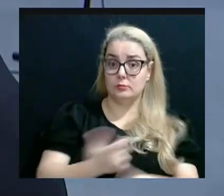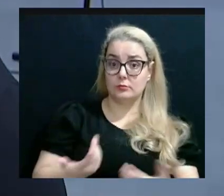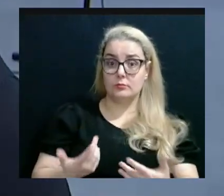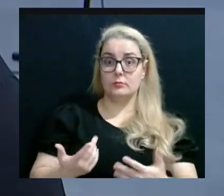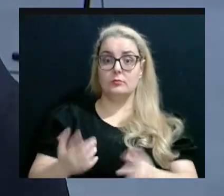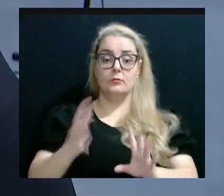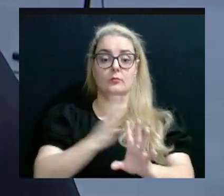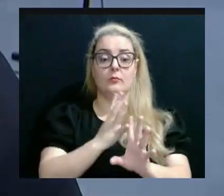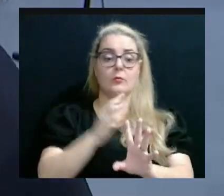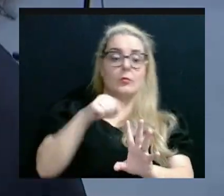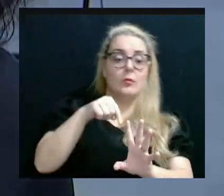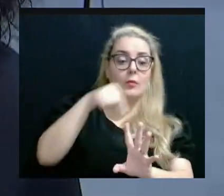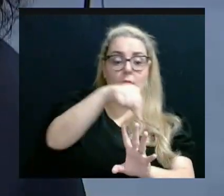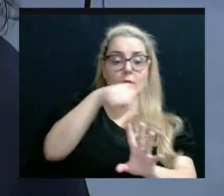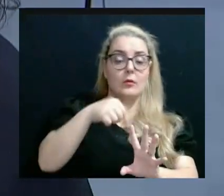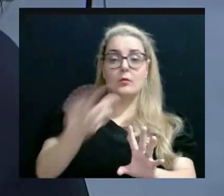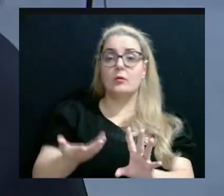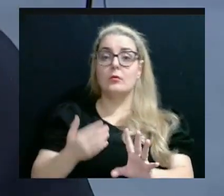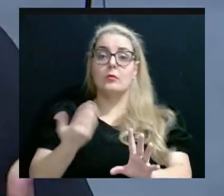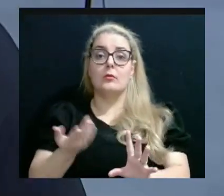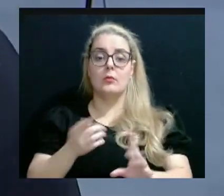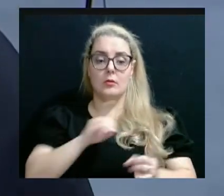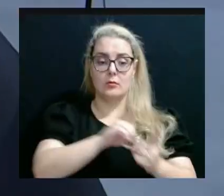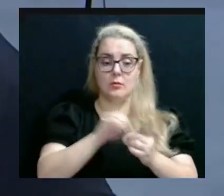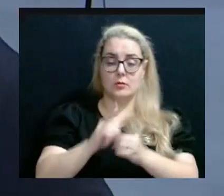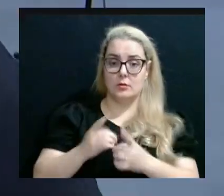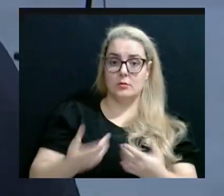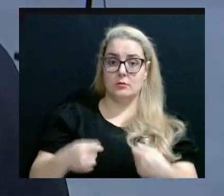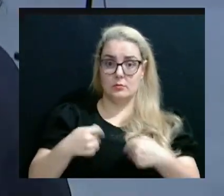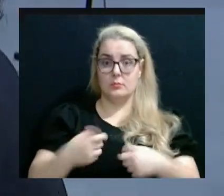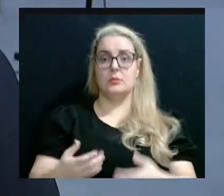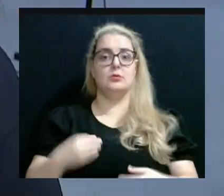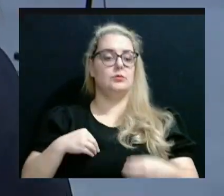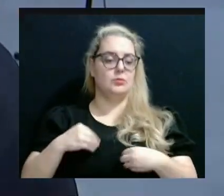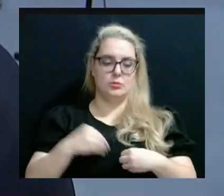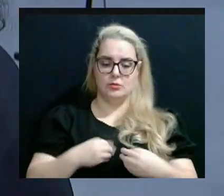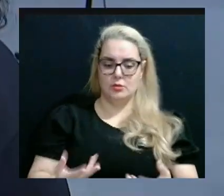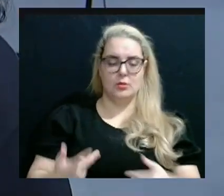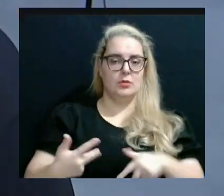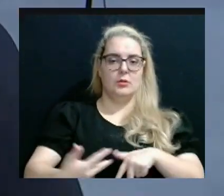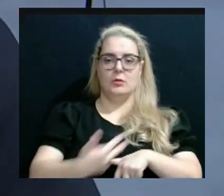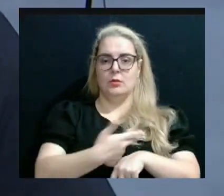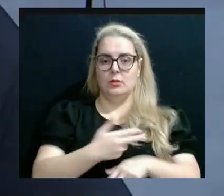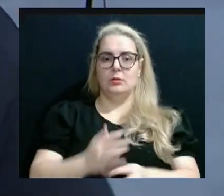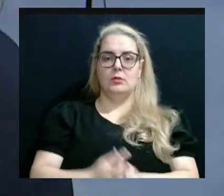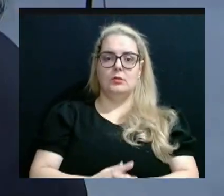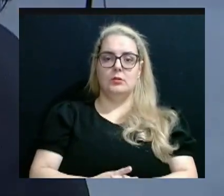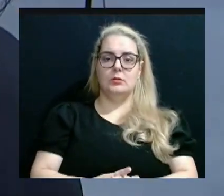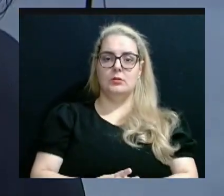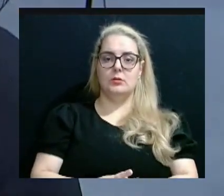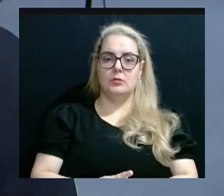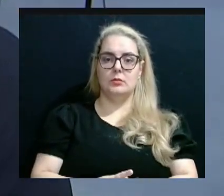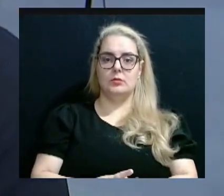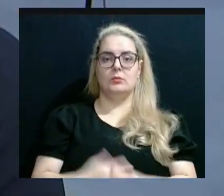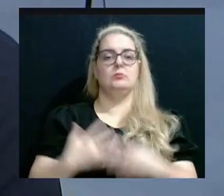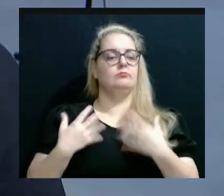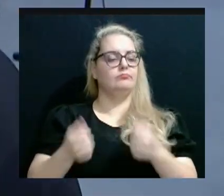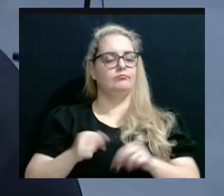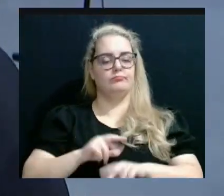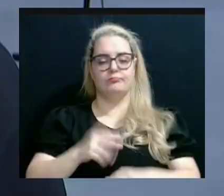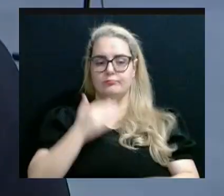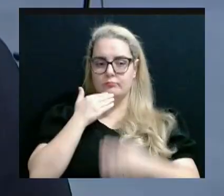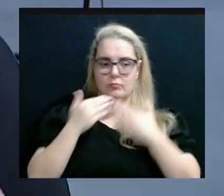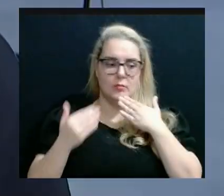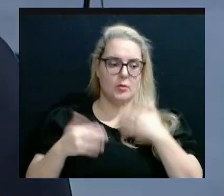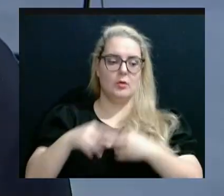está, qual que é a previsão de atendimento, né, de exames, de cirurgias, enfim. Eu tenho recebido muita demanda sobre